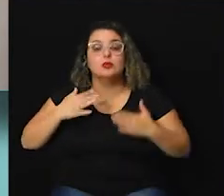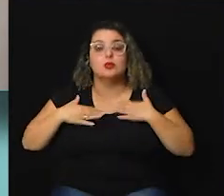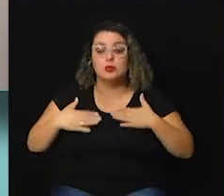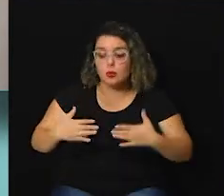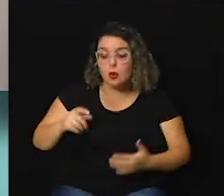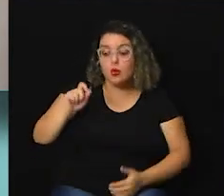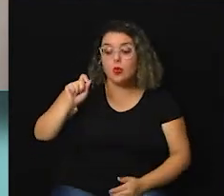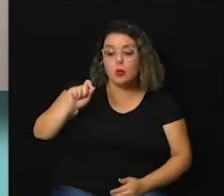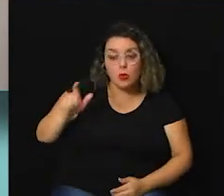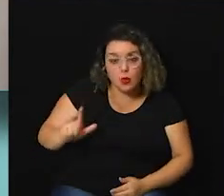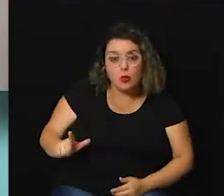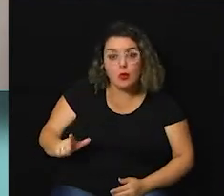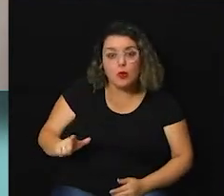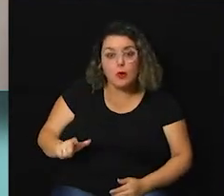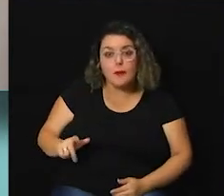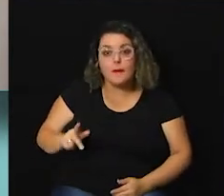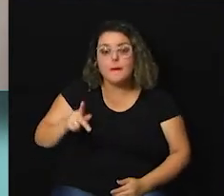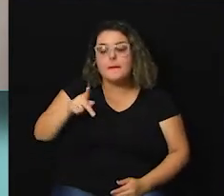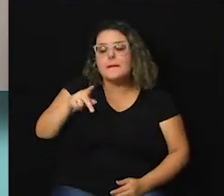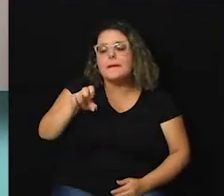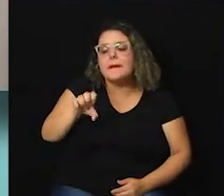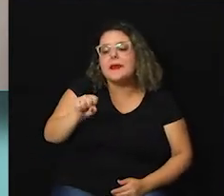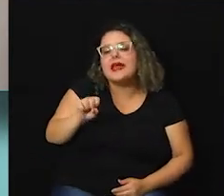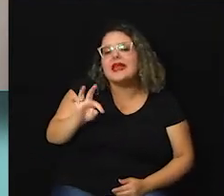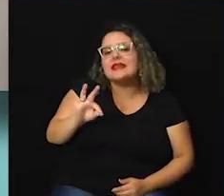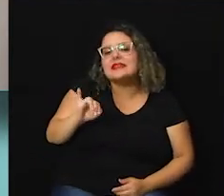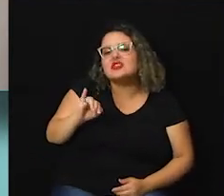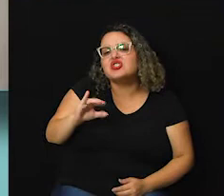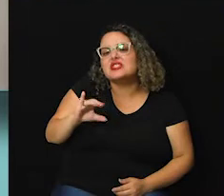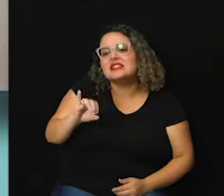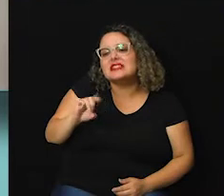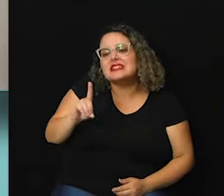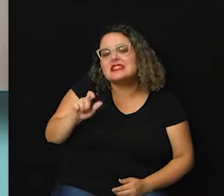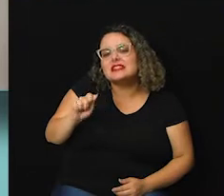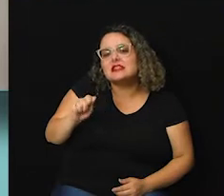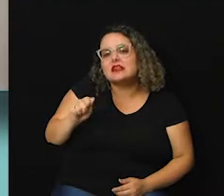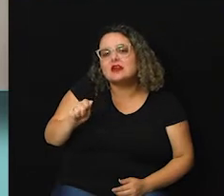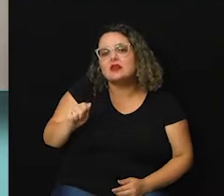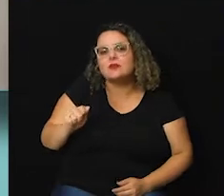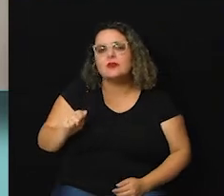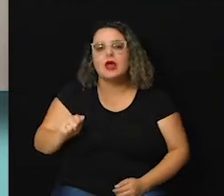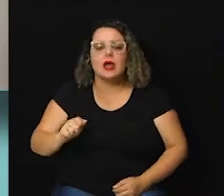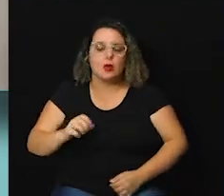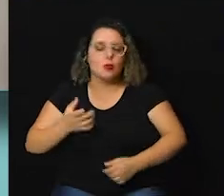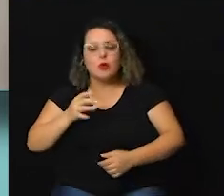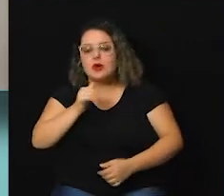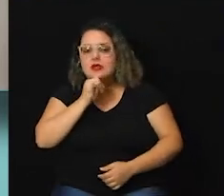bastante comum como um pesticida, ele é usado para combater carrapato, insetos,